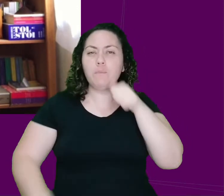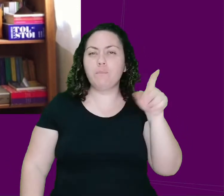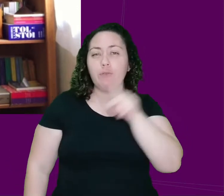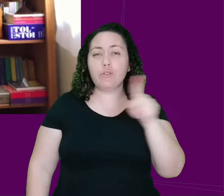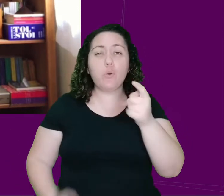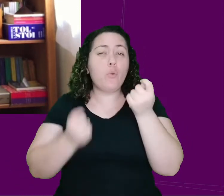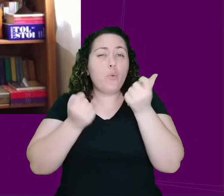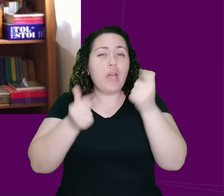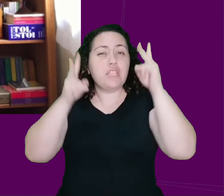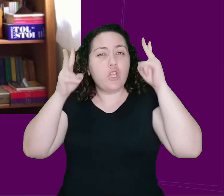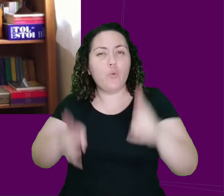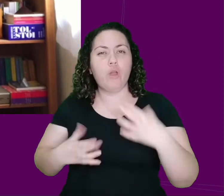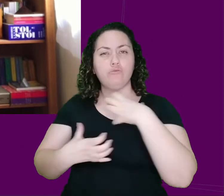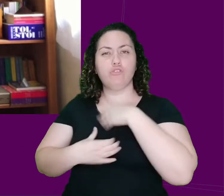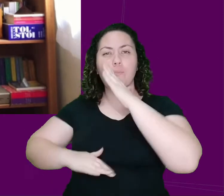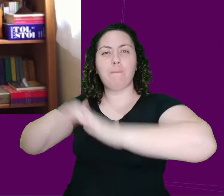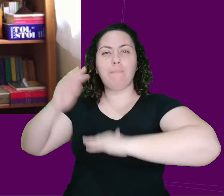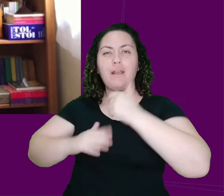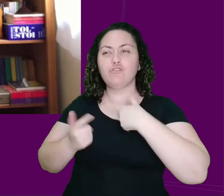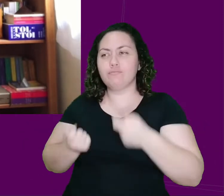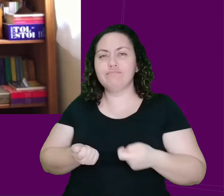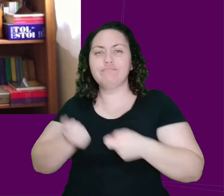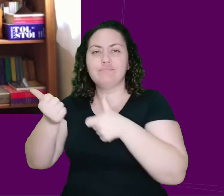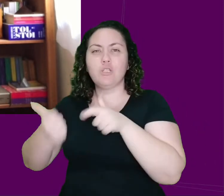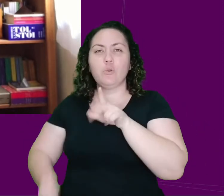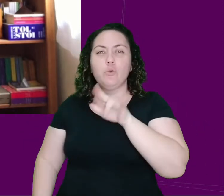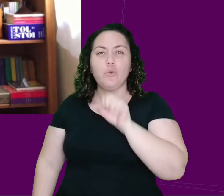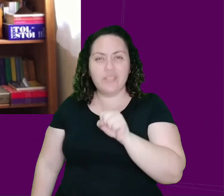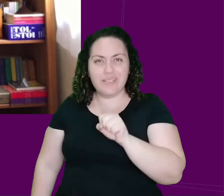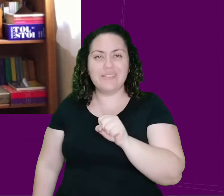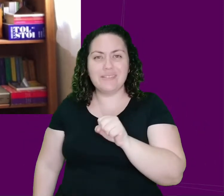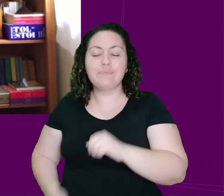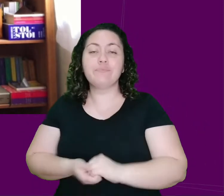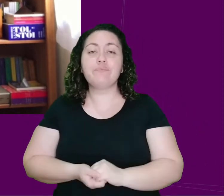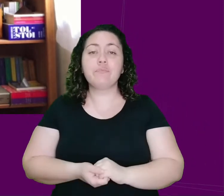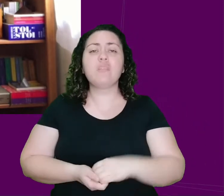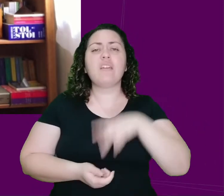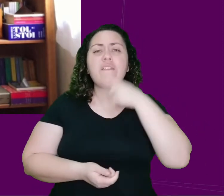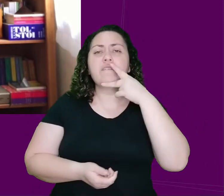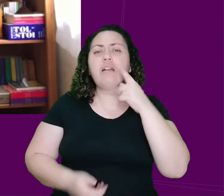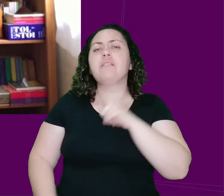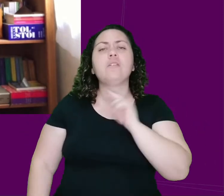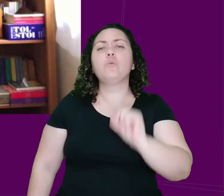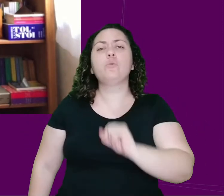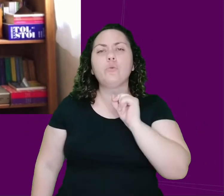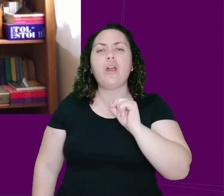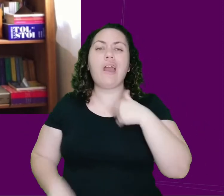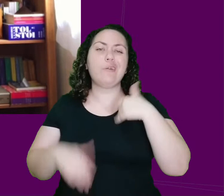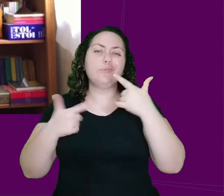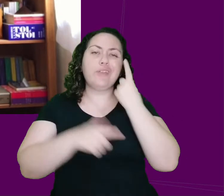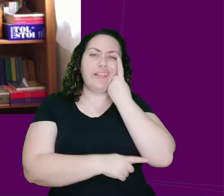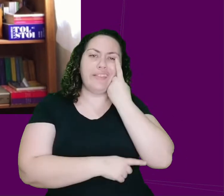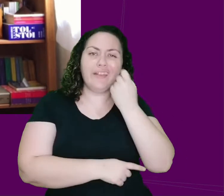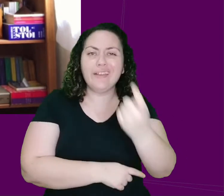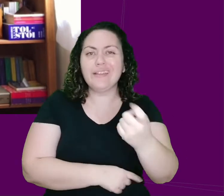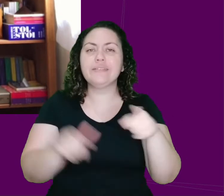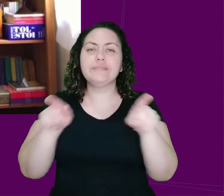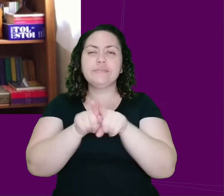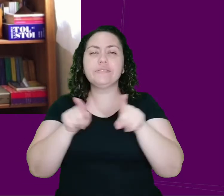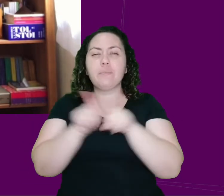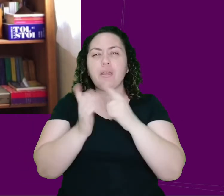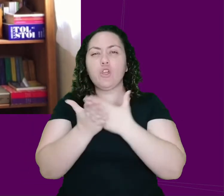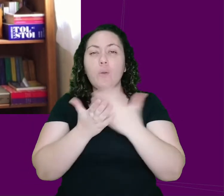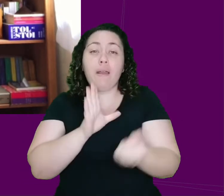usando quase os mesmos artifícios que usou para enganar o Luiz Padilha. Ele vai fingir desinteresse, ele vai criar circunstâncias